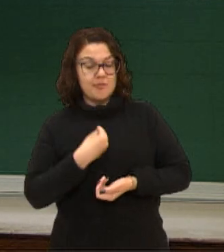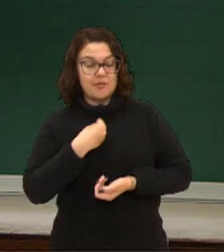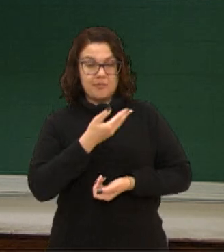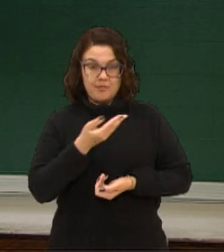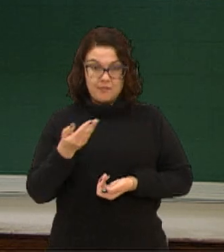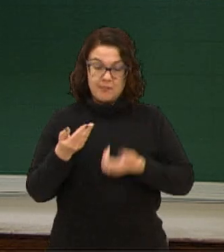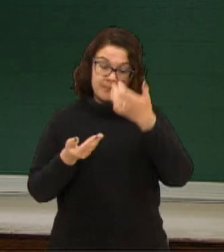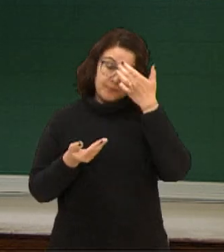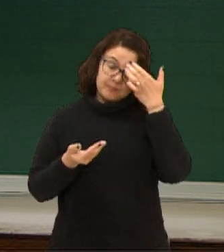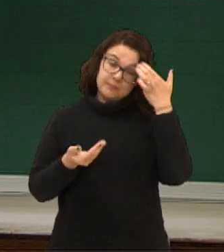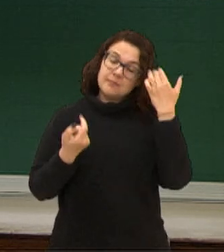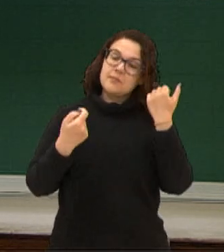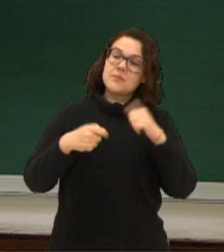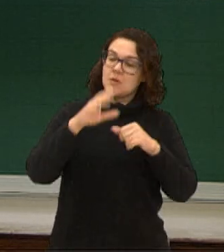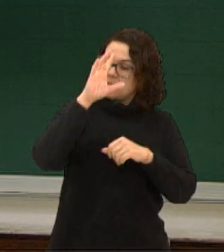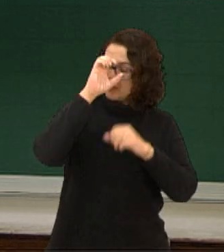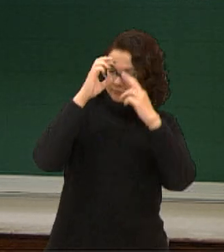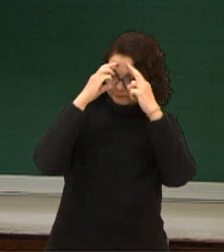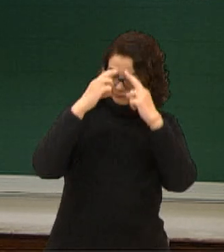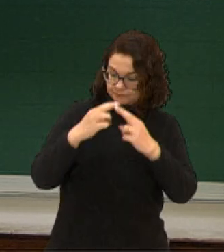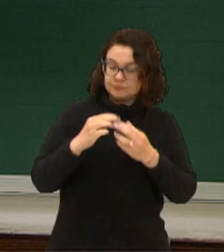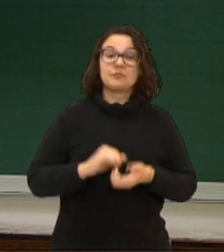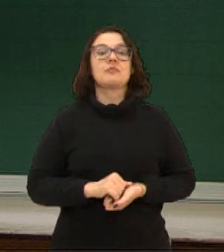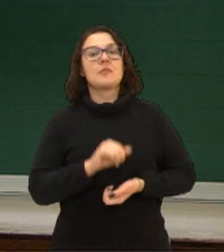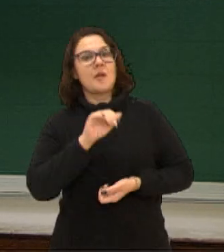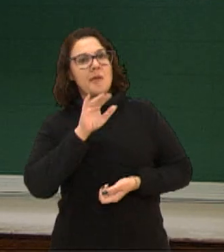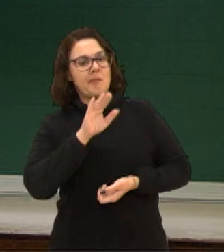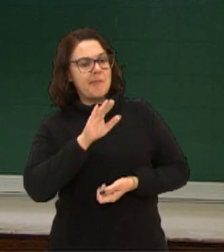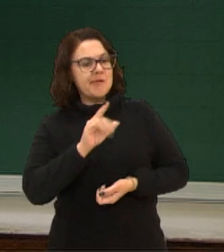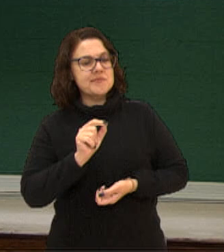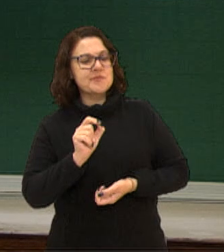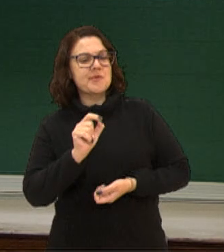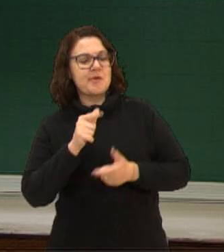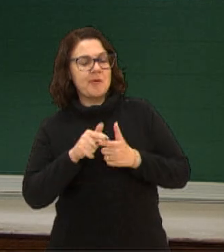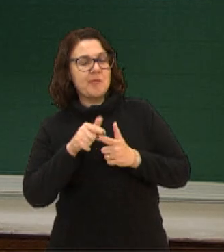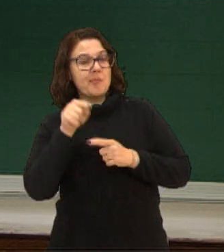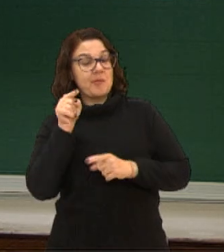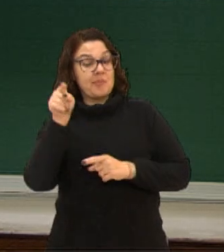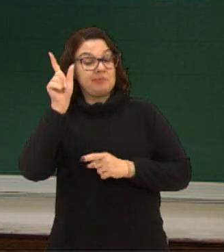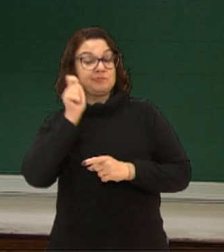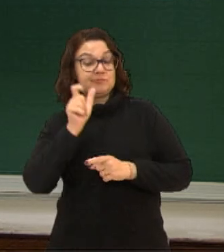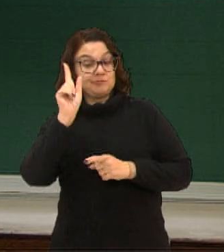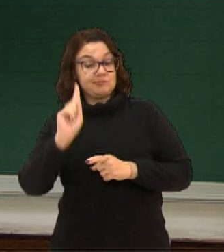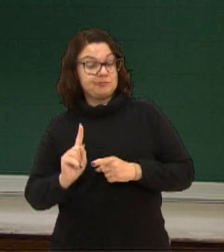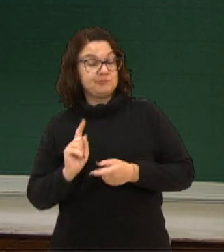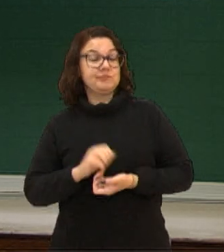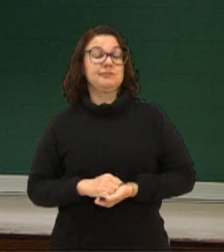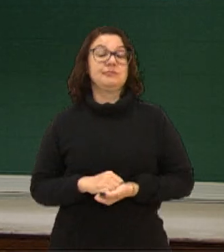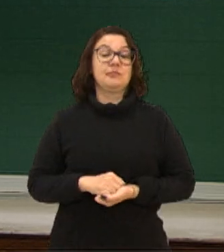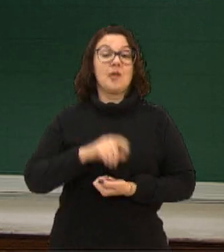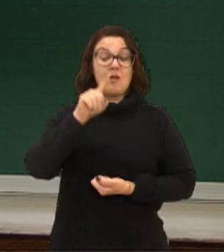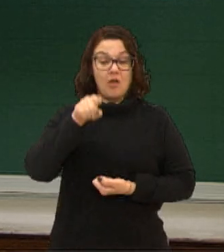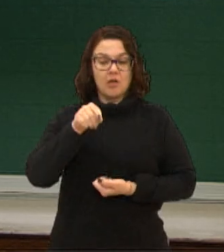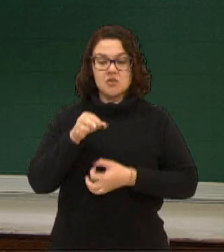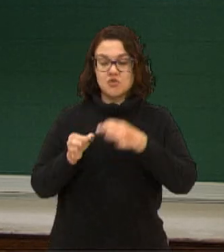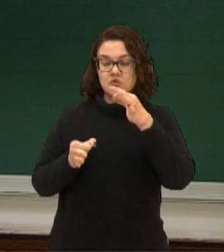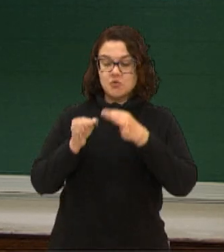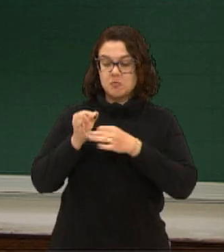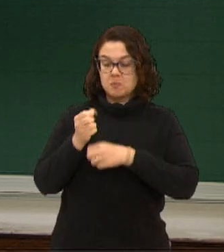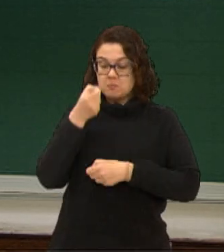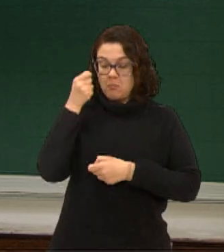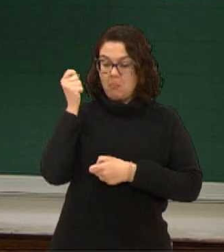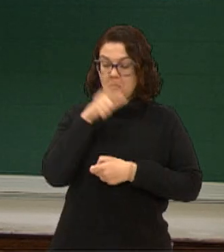elas e deve aprender a respeitar todas elas, mas aqui qual que é o problema da nossa protagonista? Ela julga a